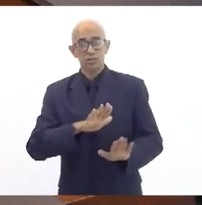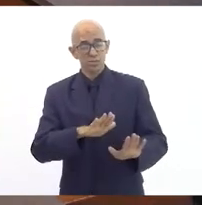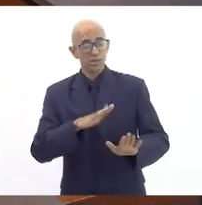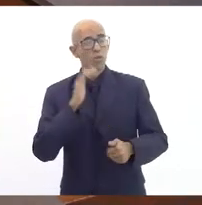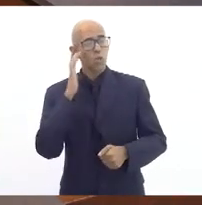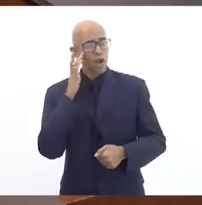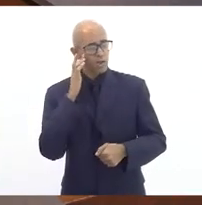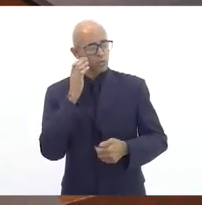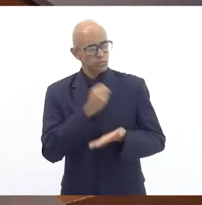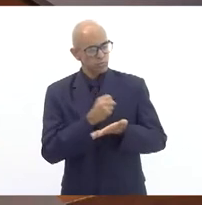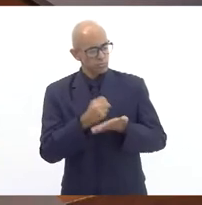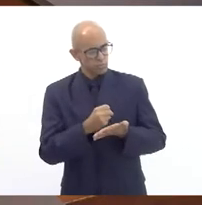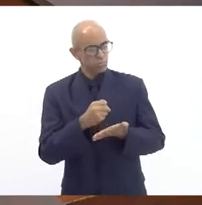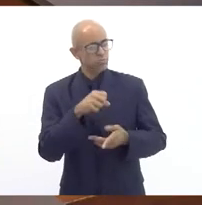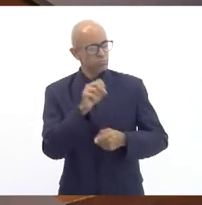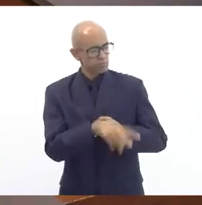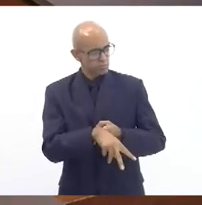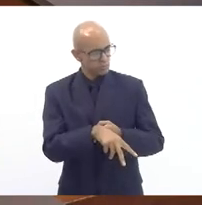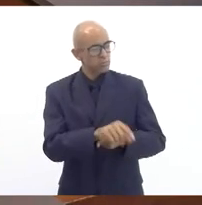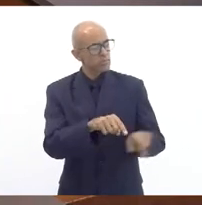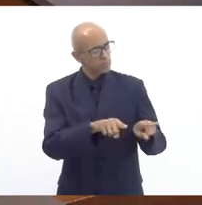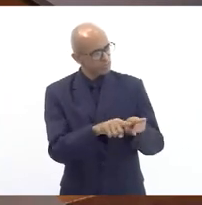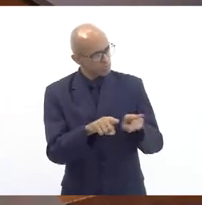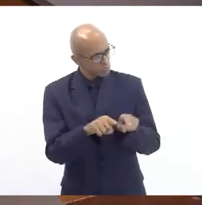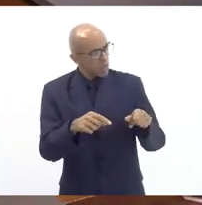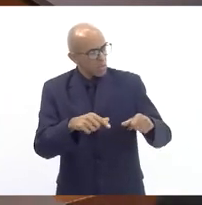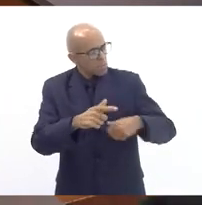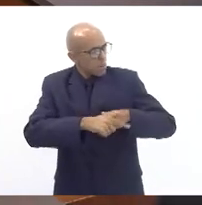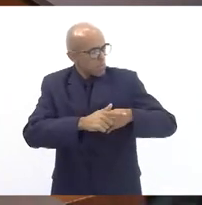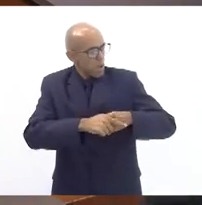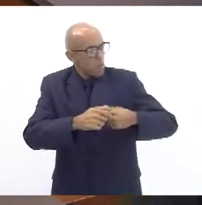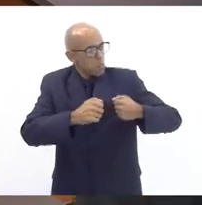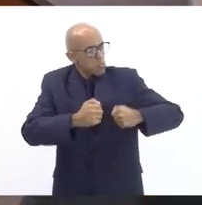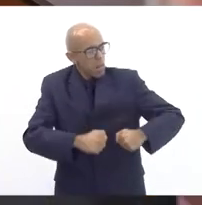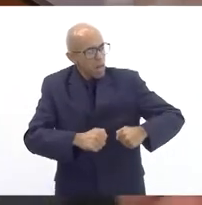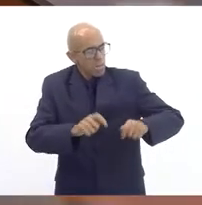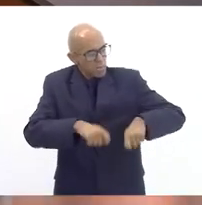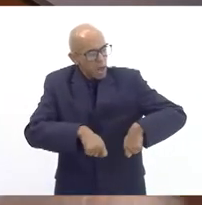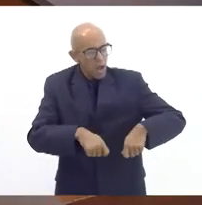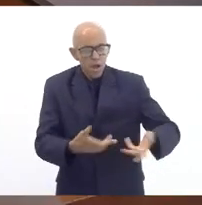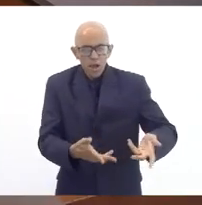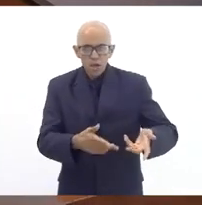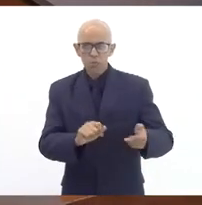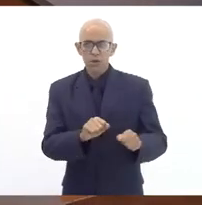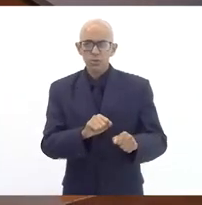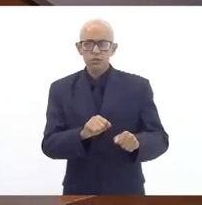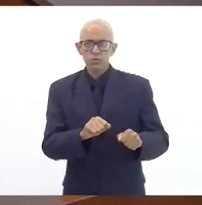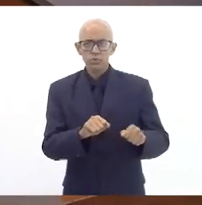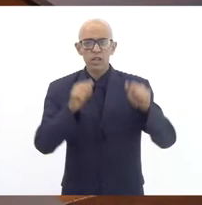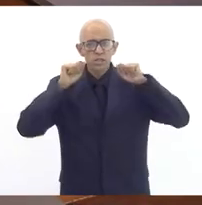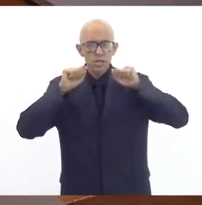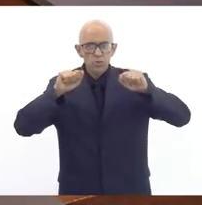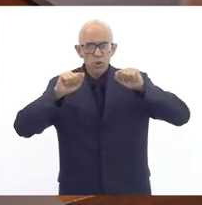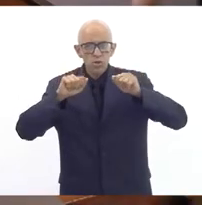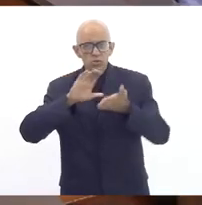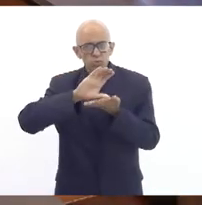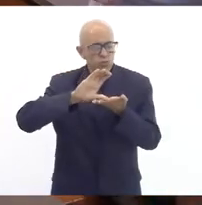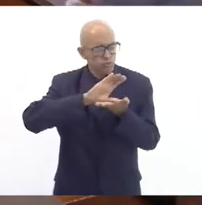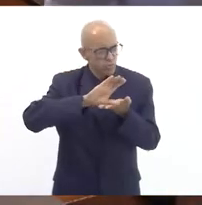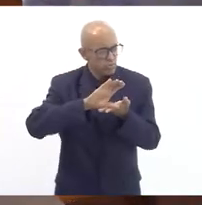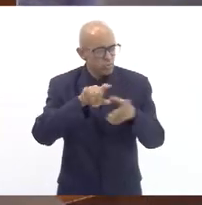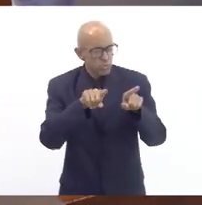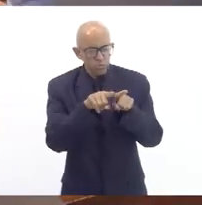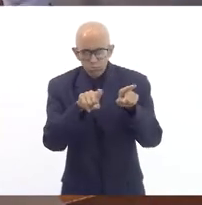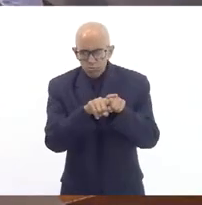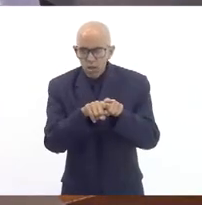fiscalizar. Sem dúvida. Que também é papel também deputada dos Lucinha. Assessores, dos conselheiros, também estarem presentes na concepção da prova. O